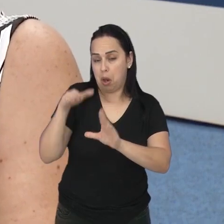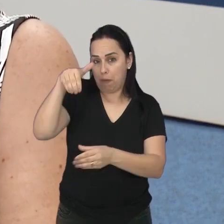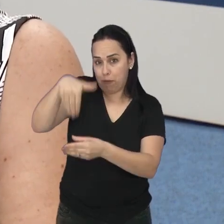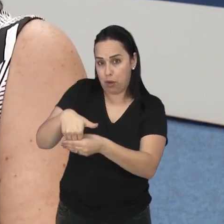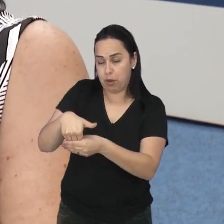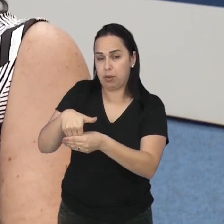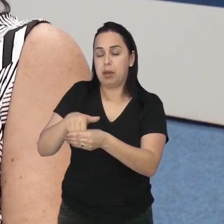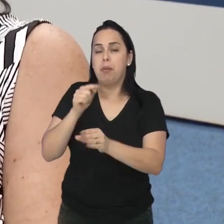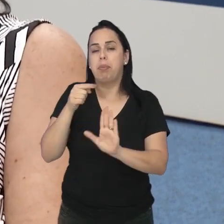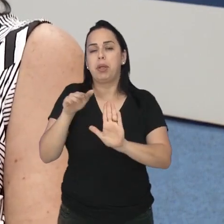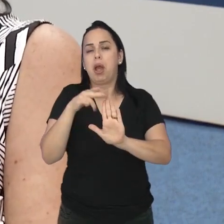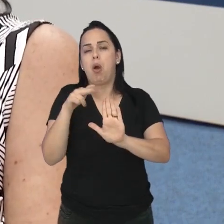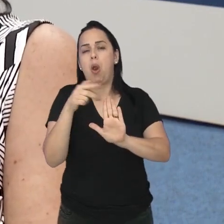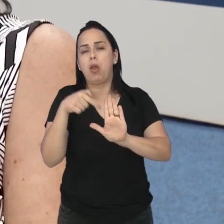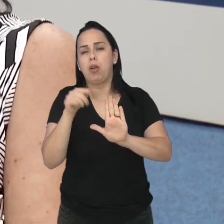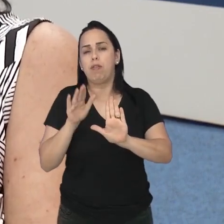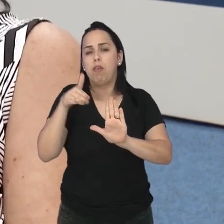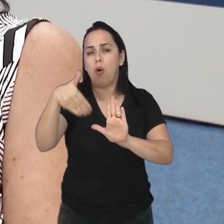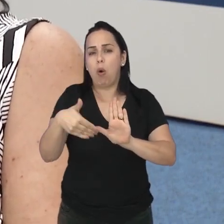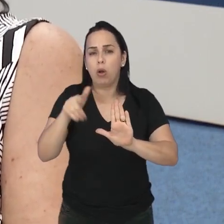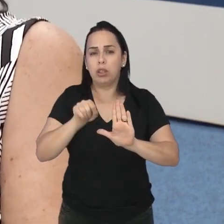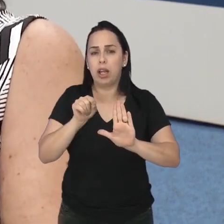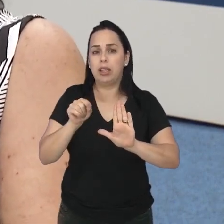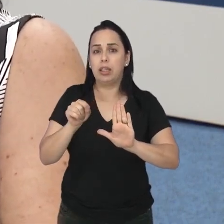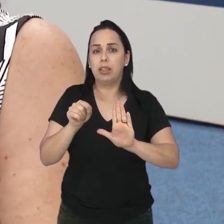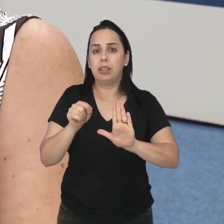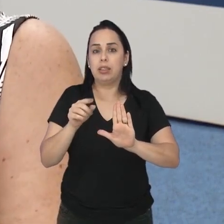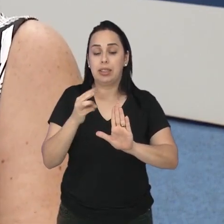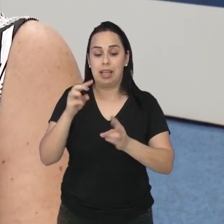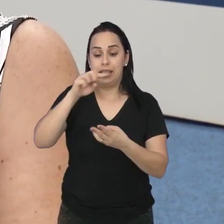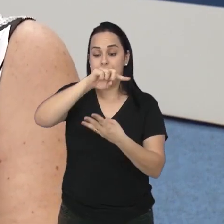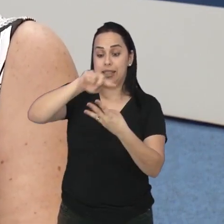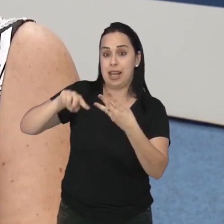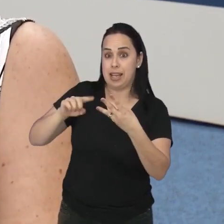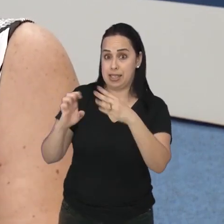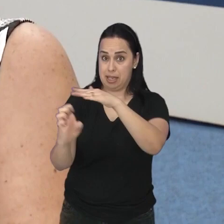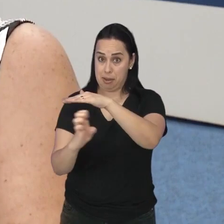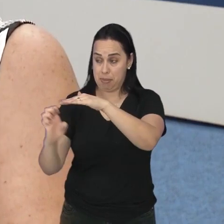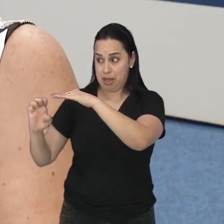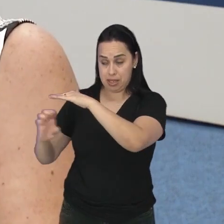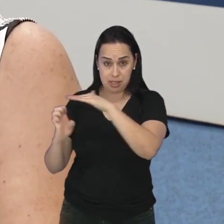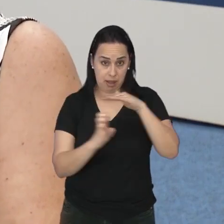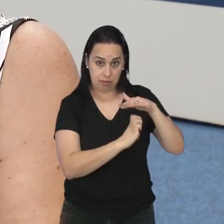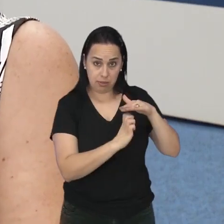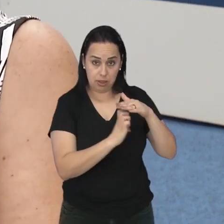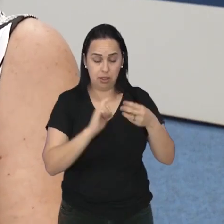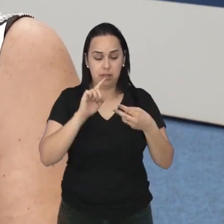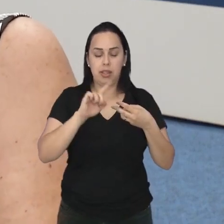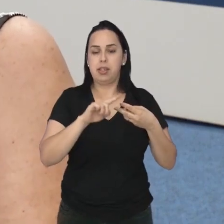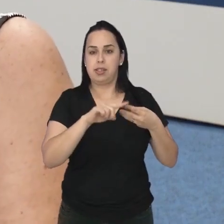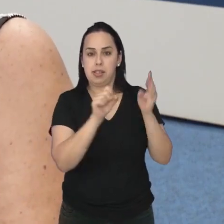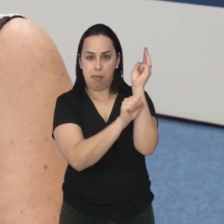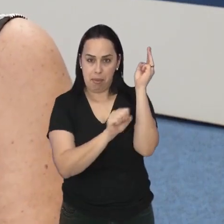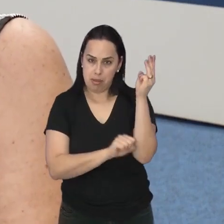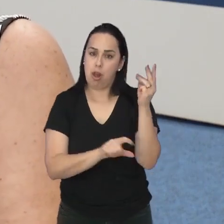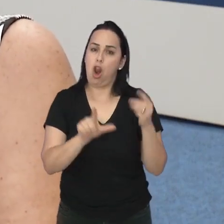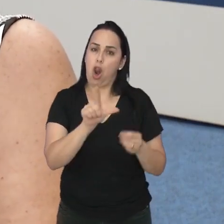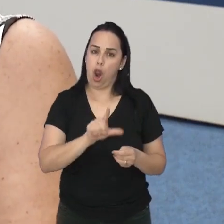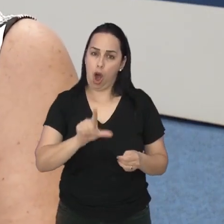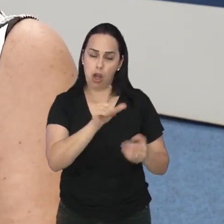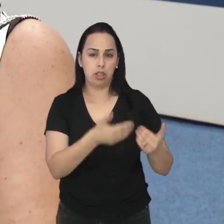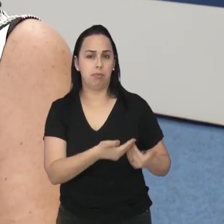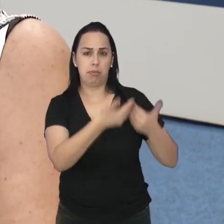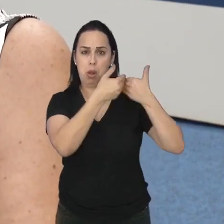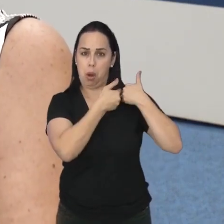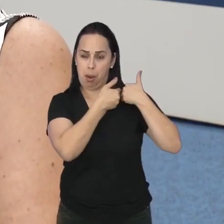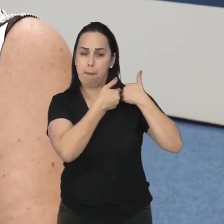apartado exatamente porque eu acho que focou na responsabilidade das três instituições, né? Não só da Sabesp, claro